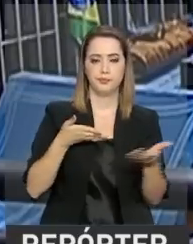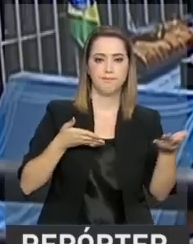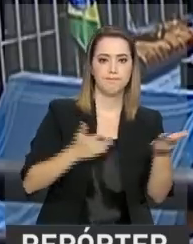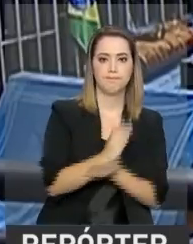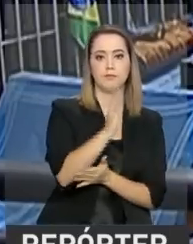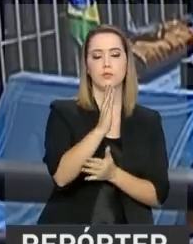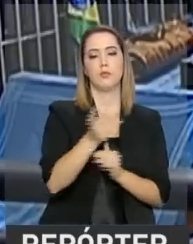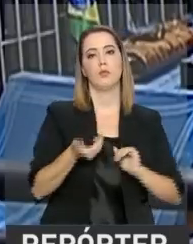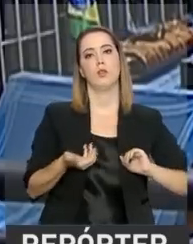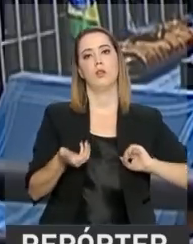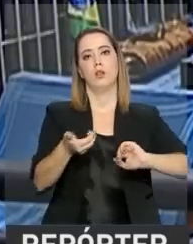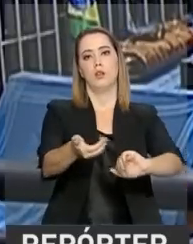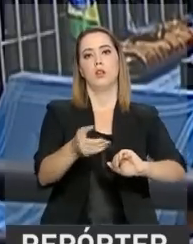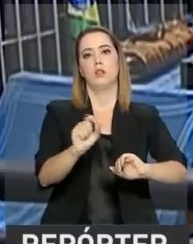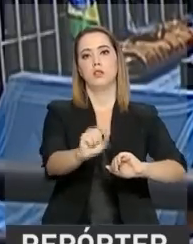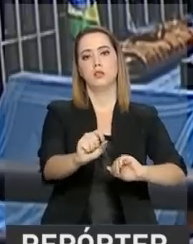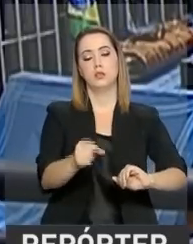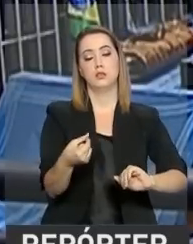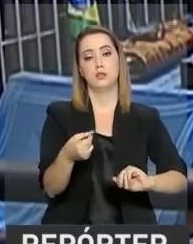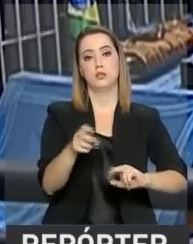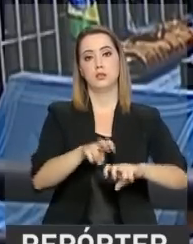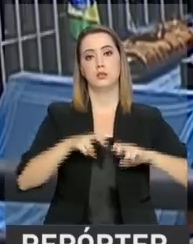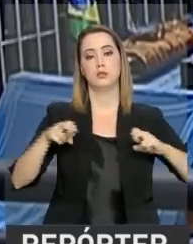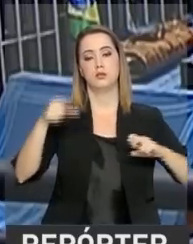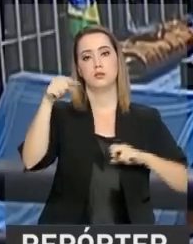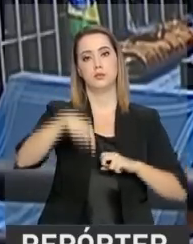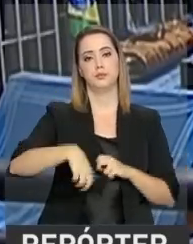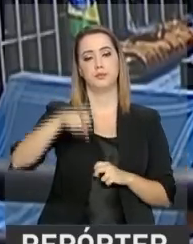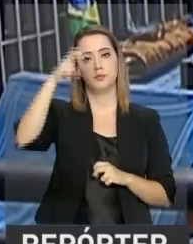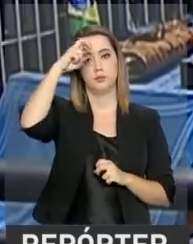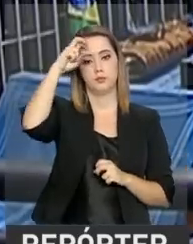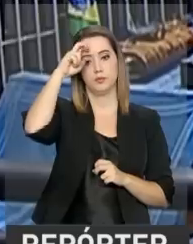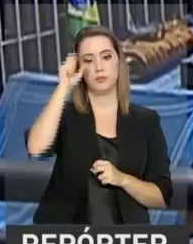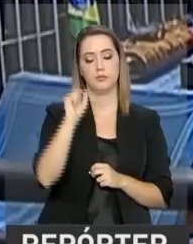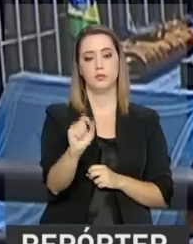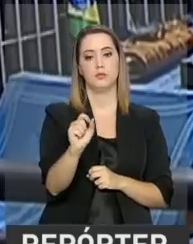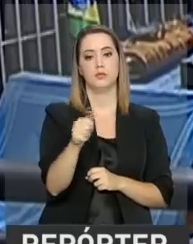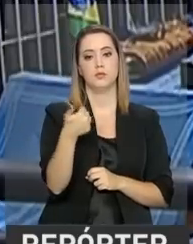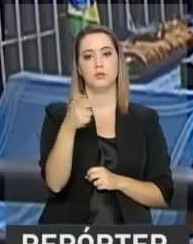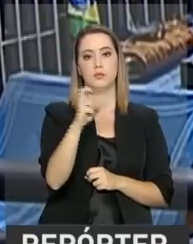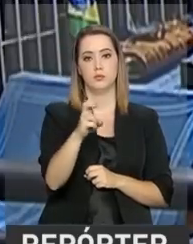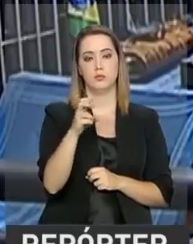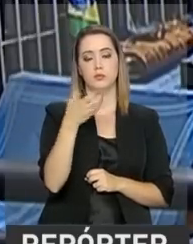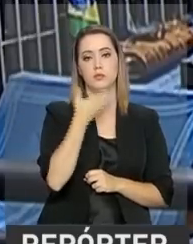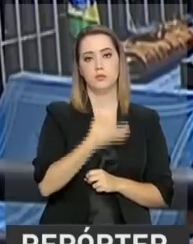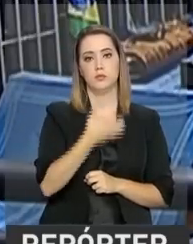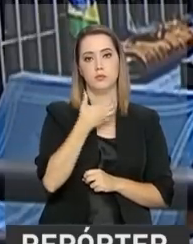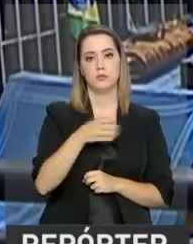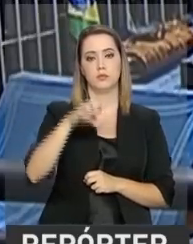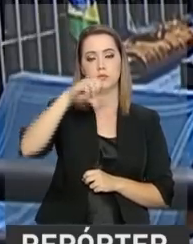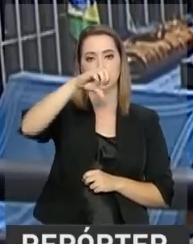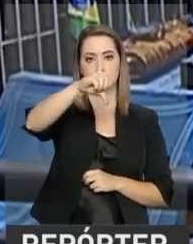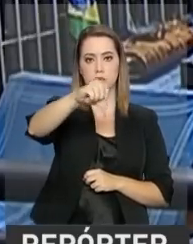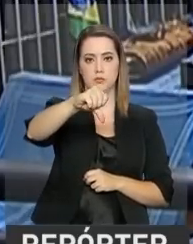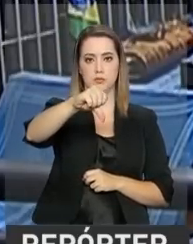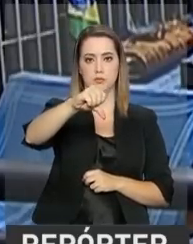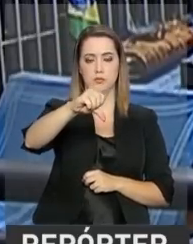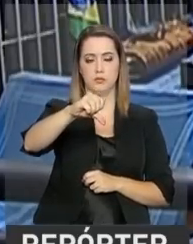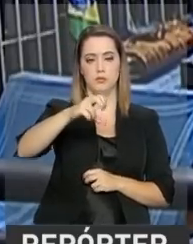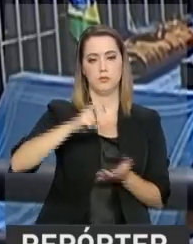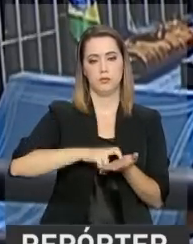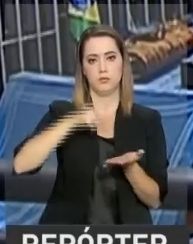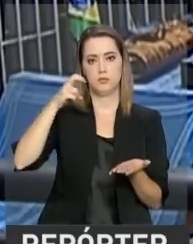do Congresso Nacional em sessão marcada para esta quinta-feira, 15 de dezembro. Às 9 horas da